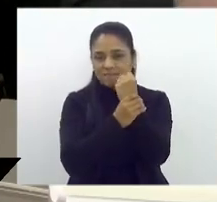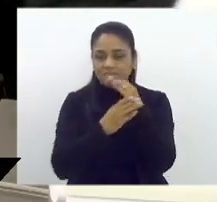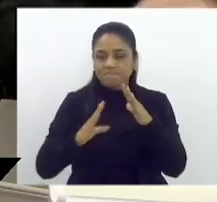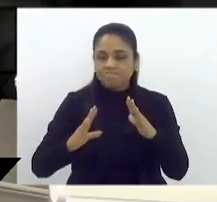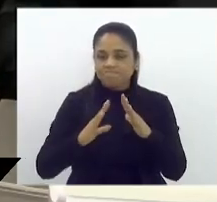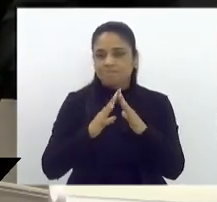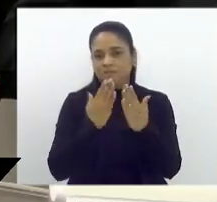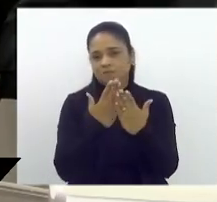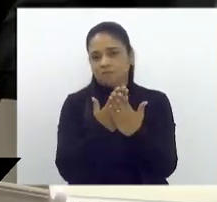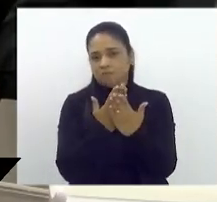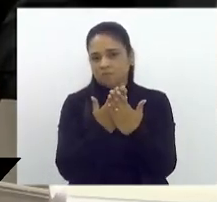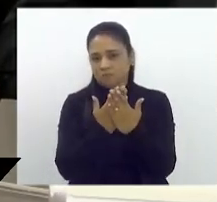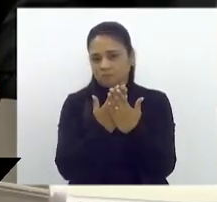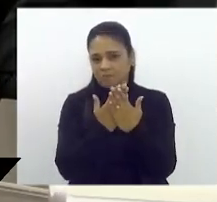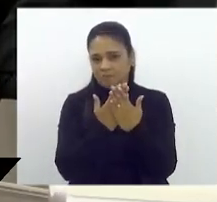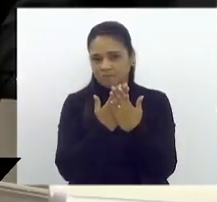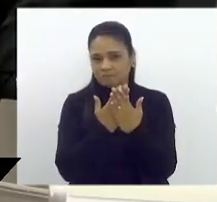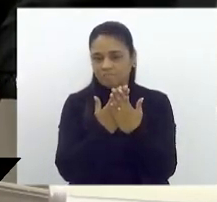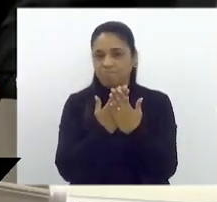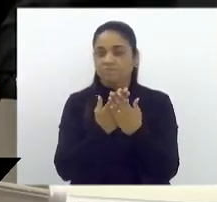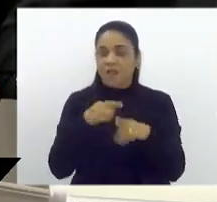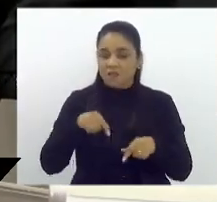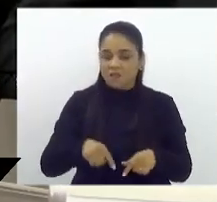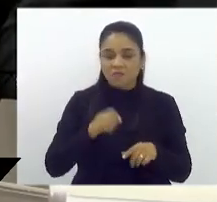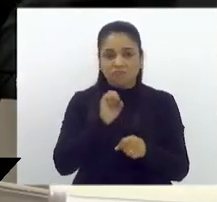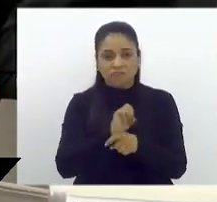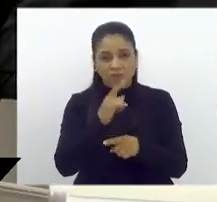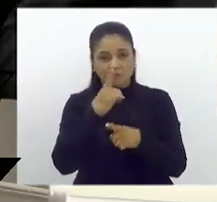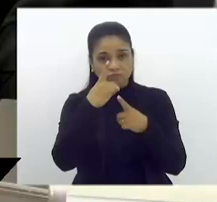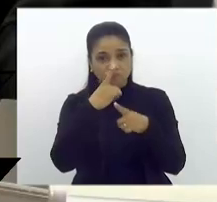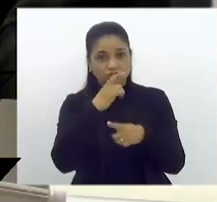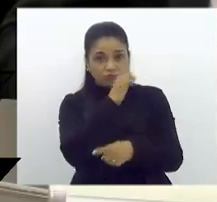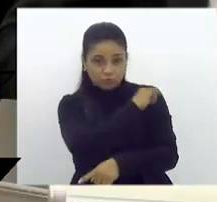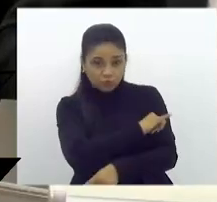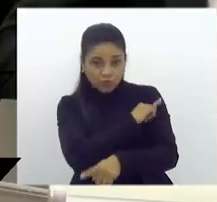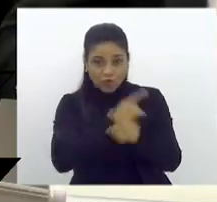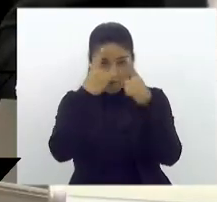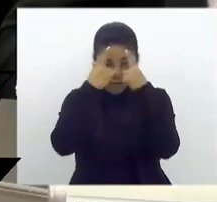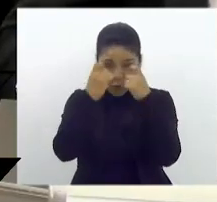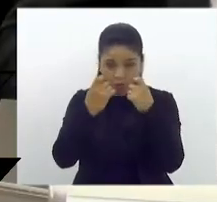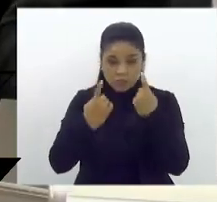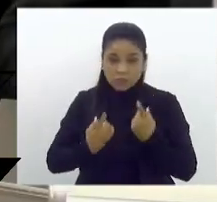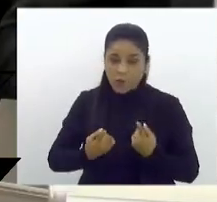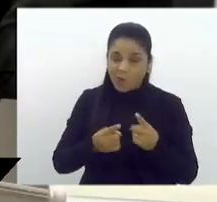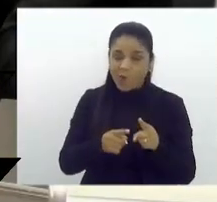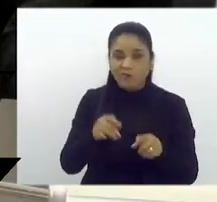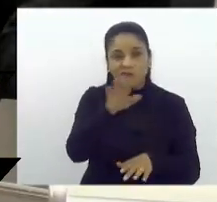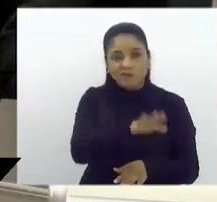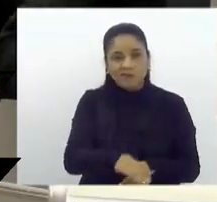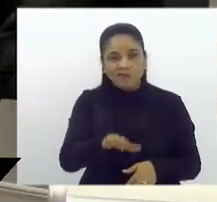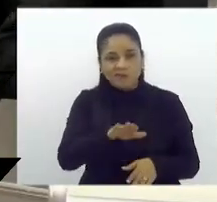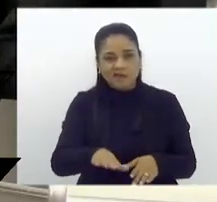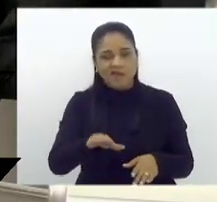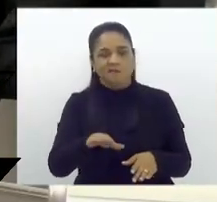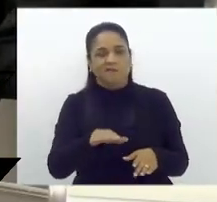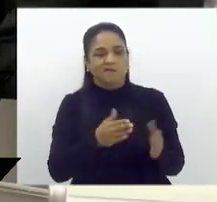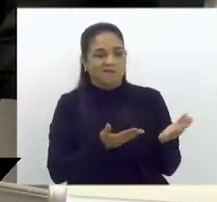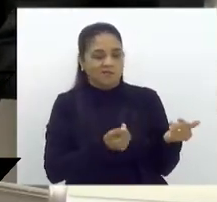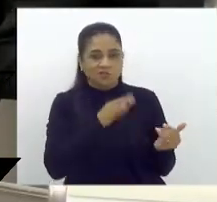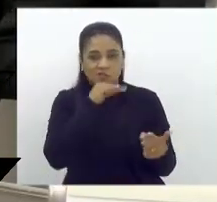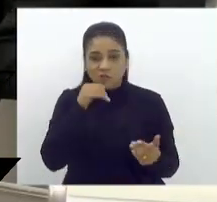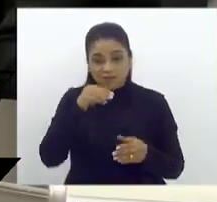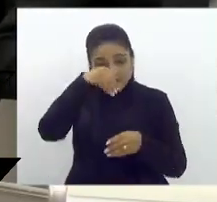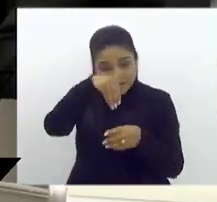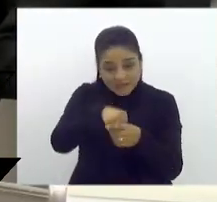e também no estado do Rio de Janeiro a violência praticada contra crianças e adolescentes dentro dos estabelecimentos de